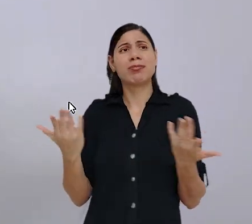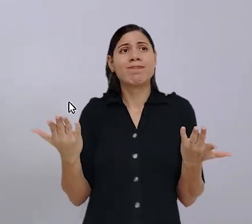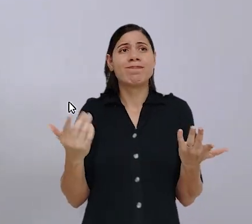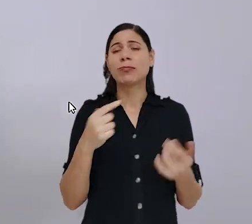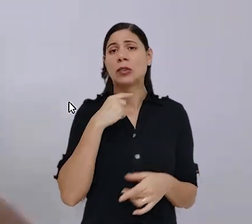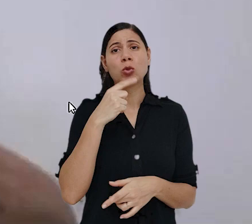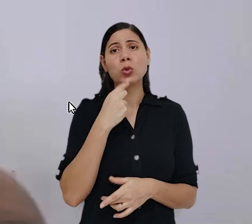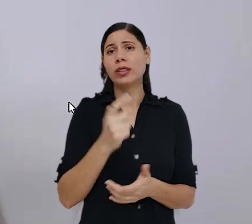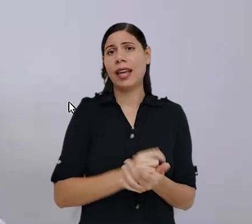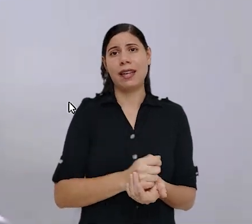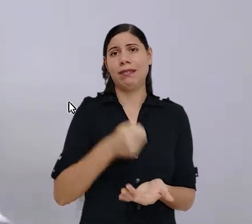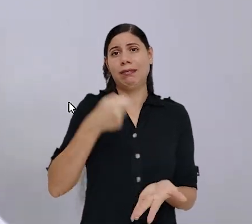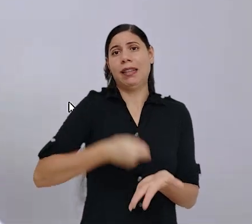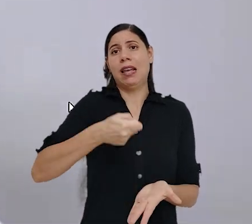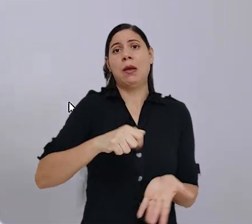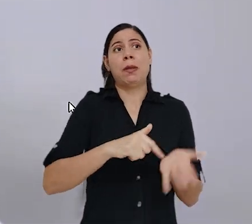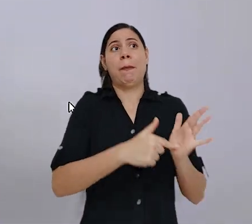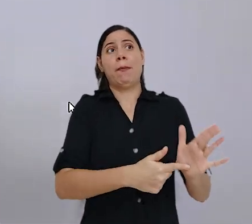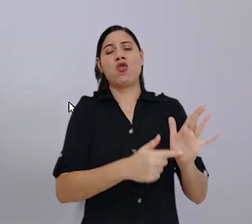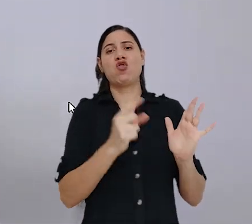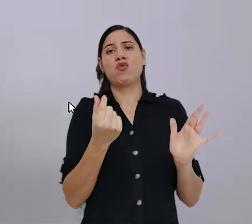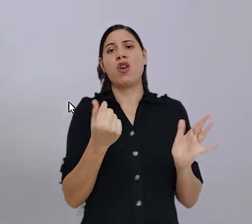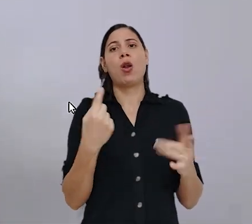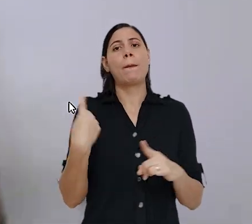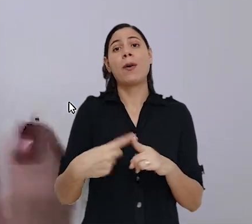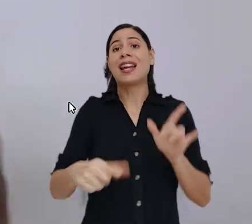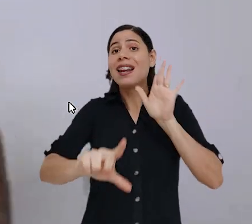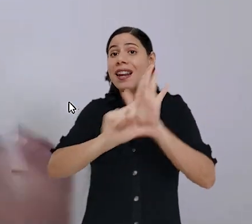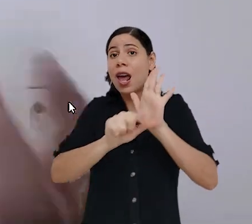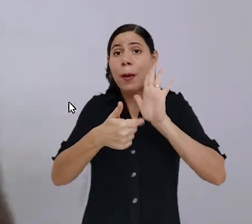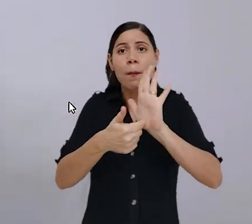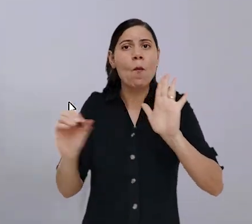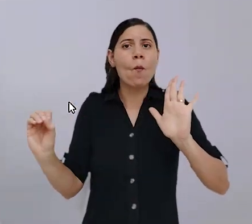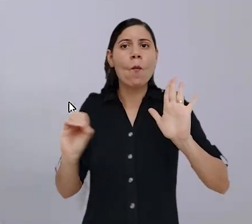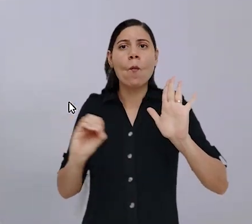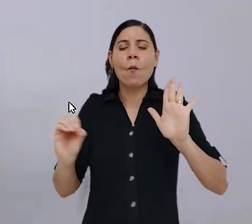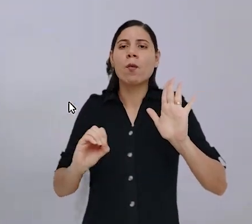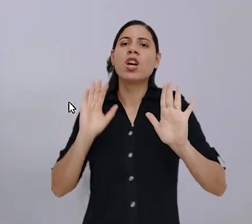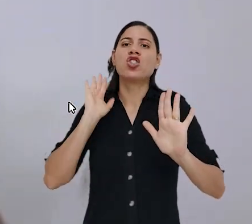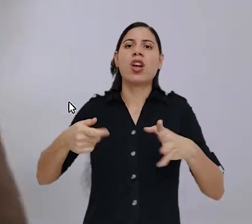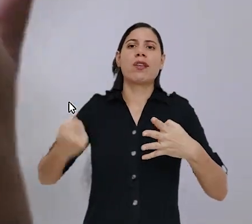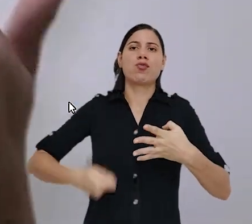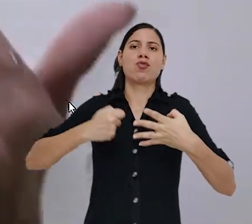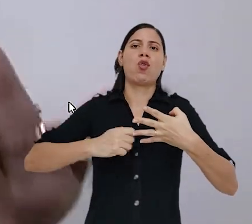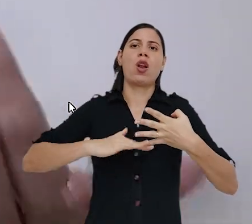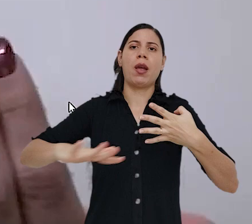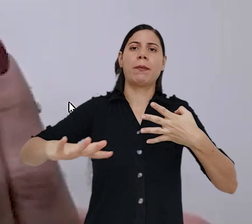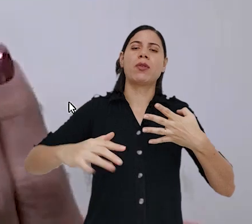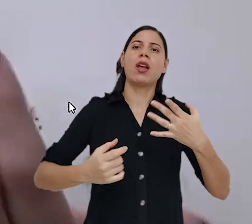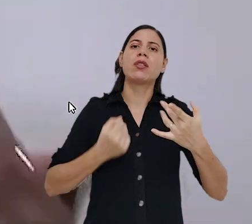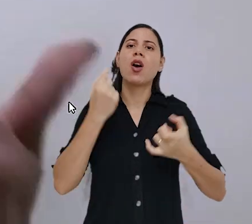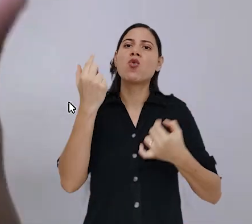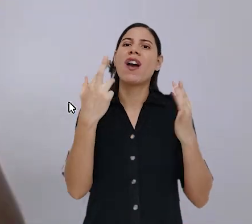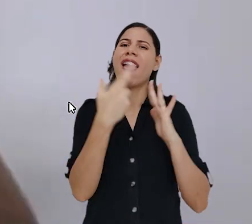isso, entendeu? Por quê? Porque isso não é definido em lei, isso já foi trazido através da jurisprudência,